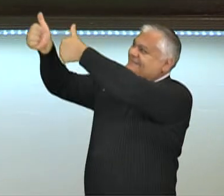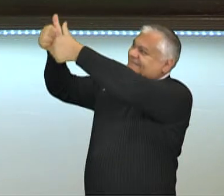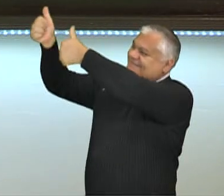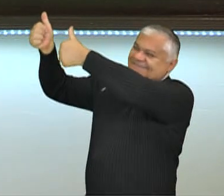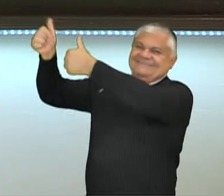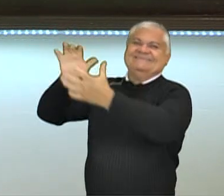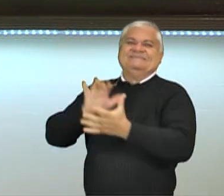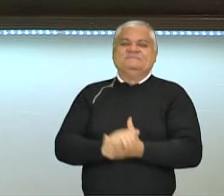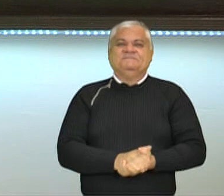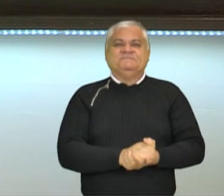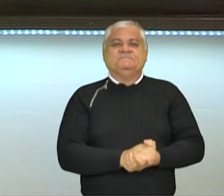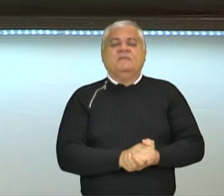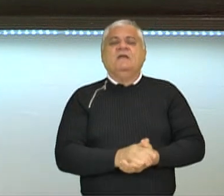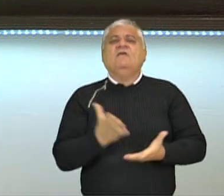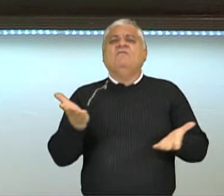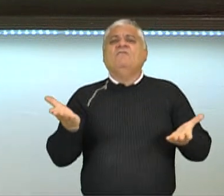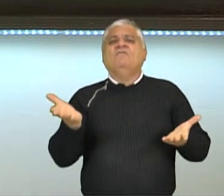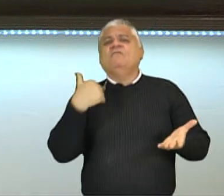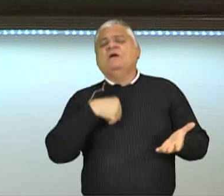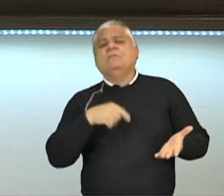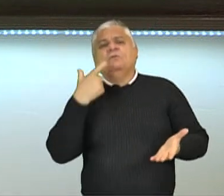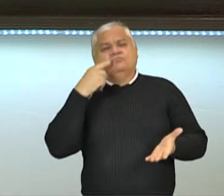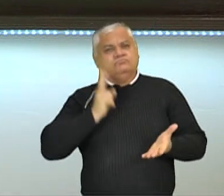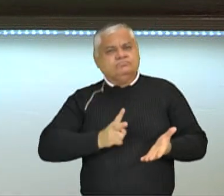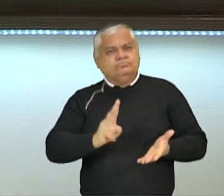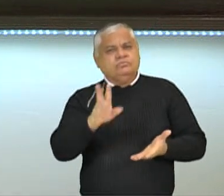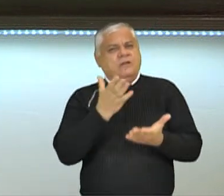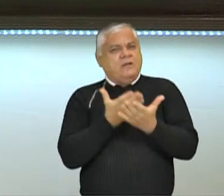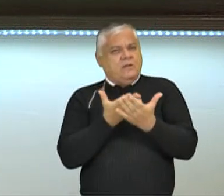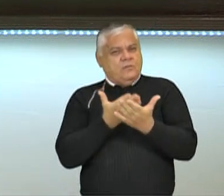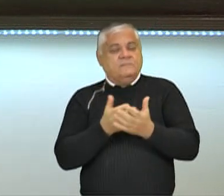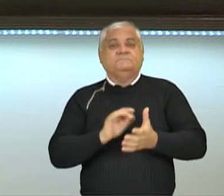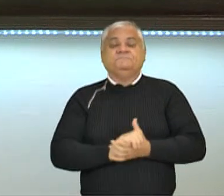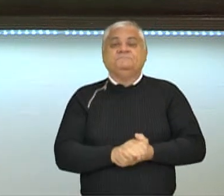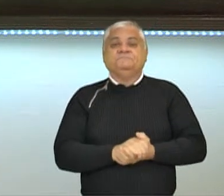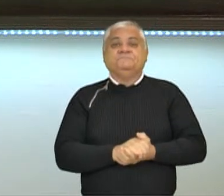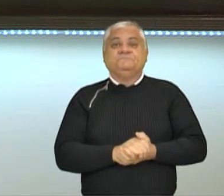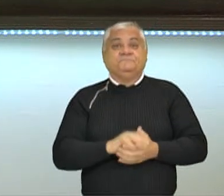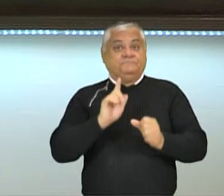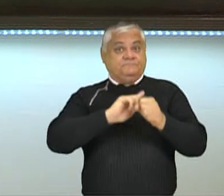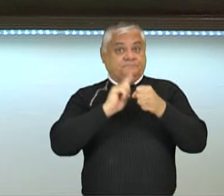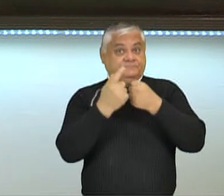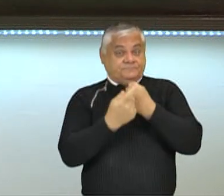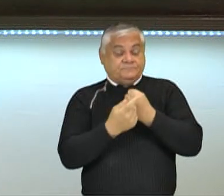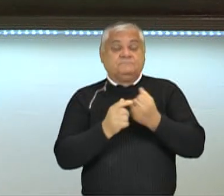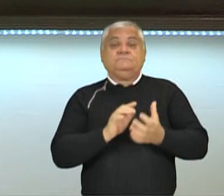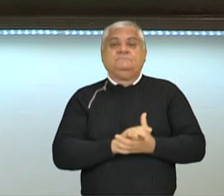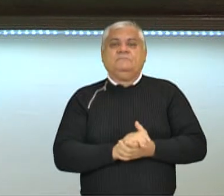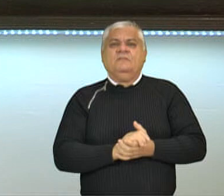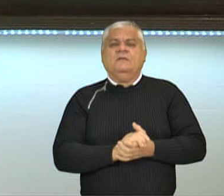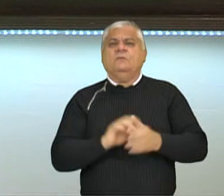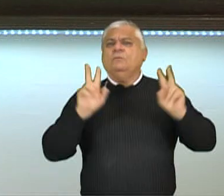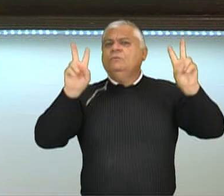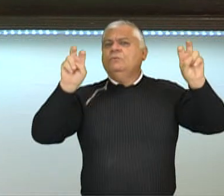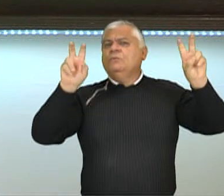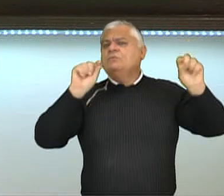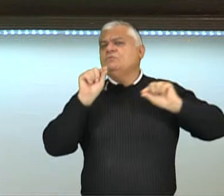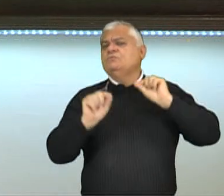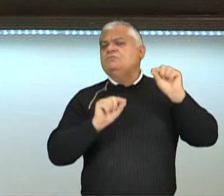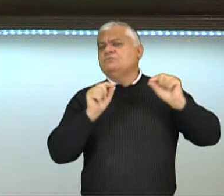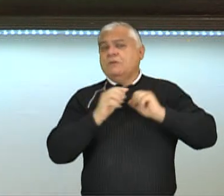Ronaldo? Vamos em frente com a nossa aula, né, de Geografia para vocês. O tema da aula de